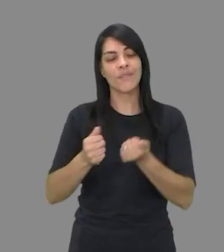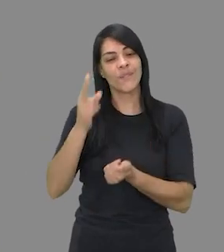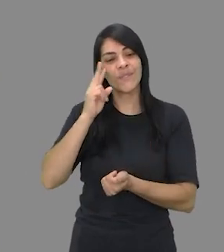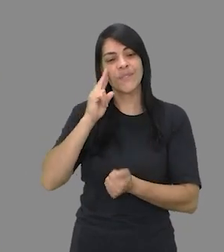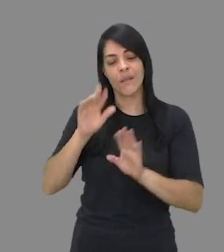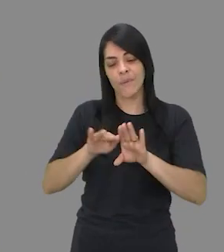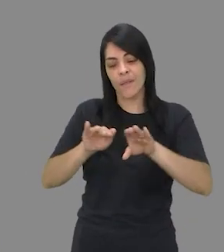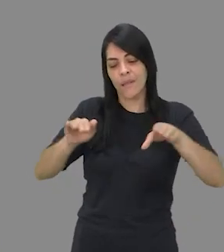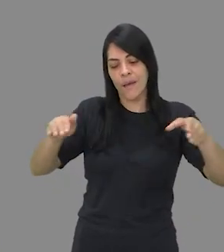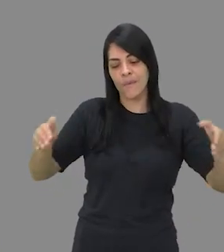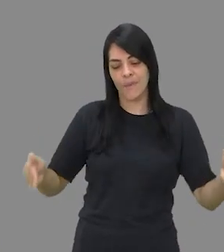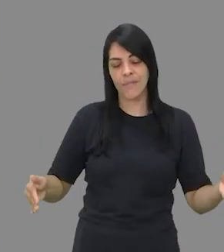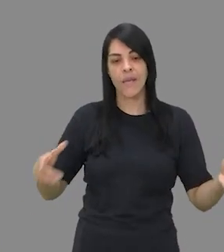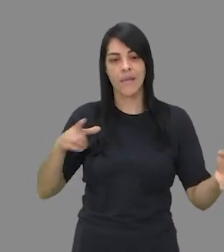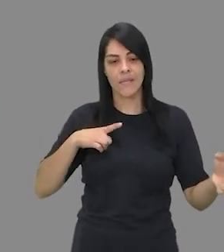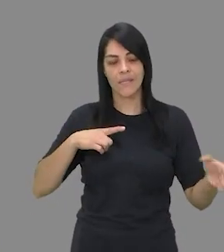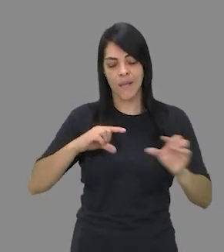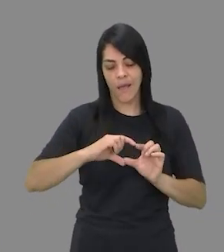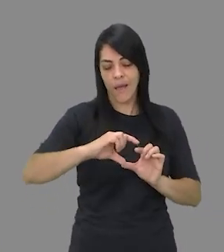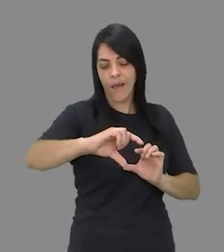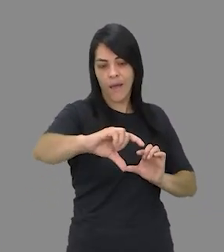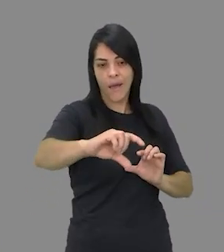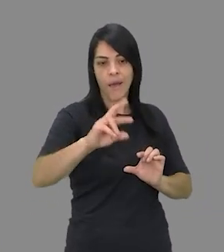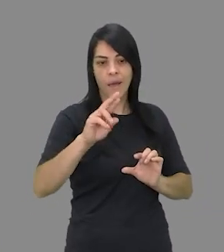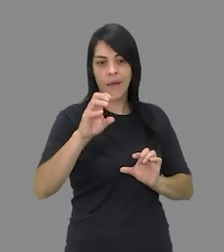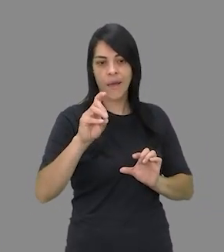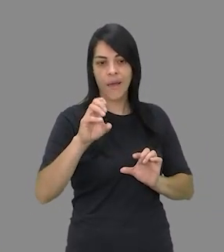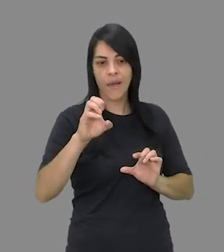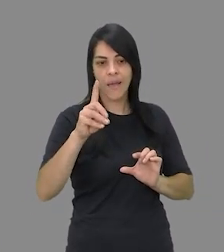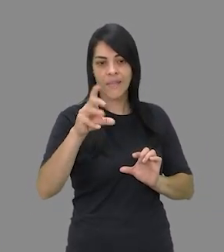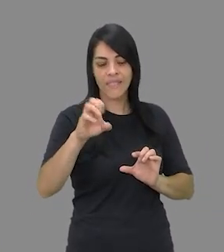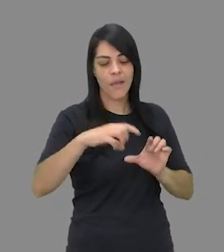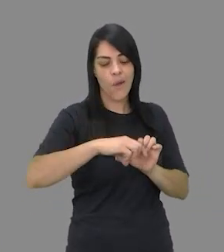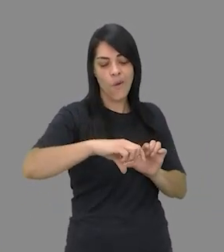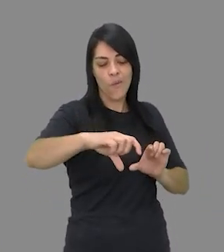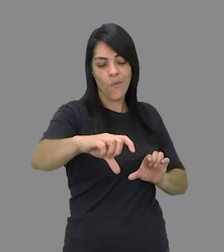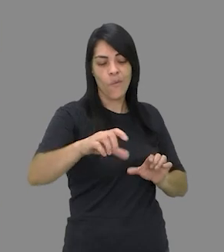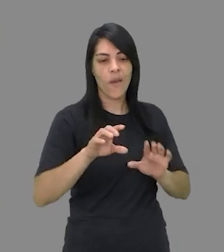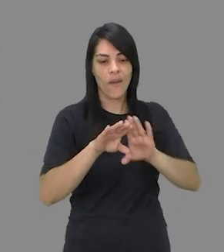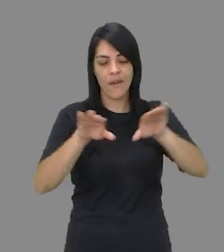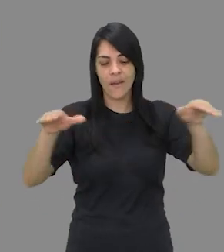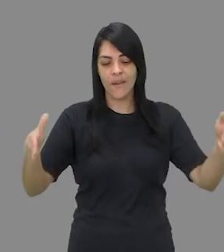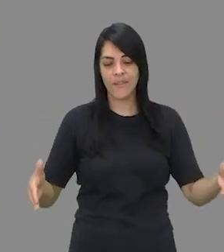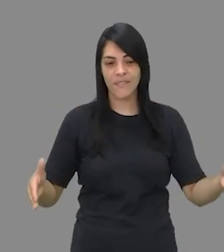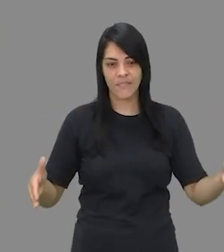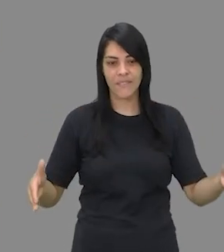mesa, onde tem a divisão com a redinha ali baixa, né?